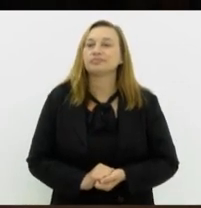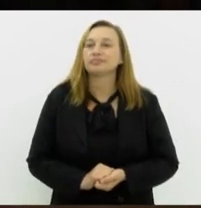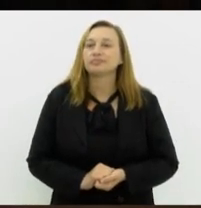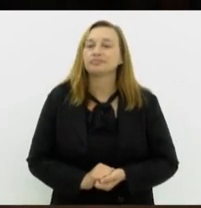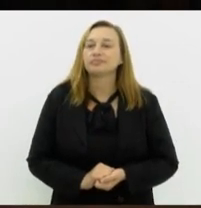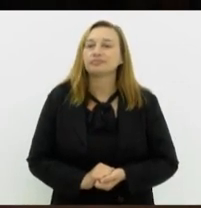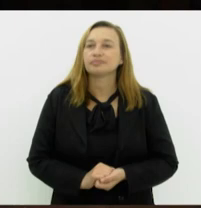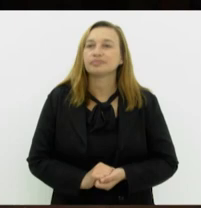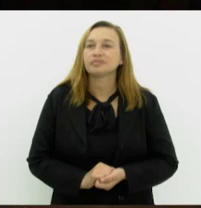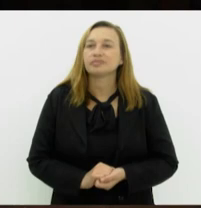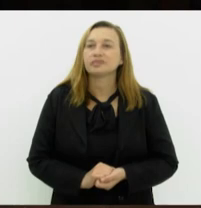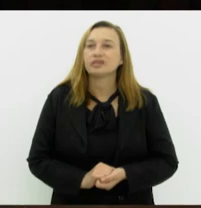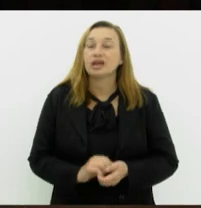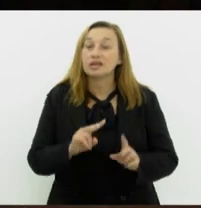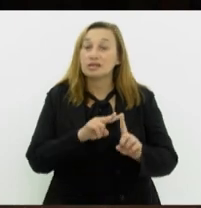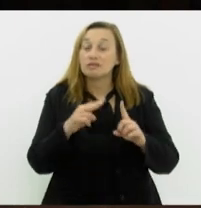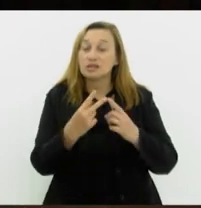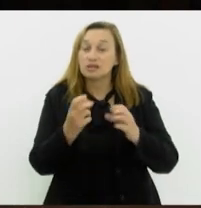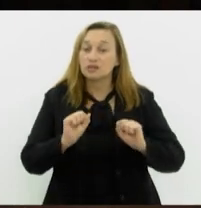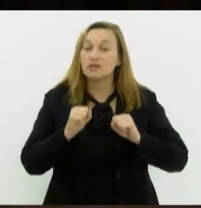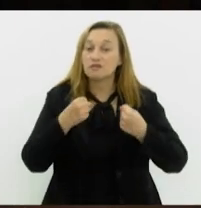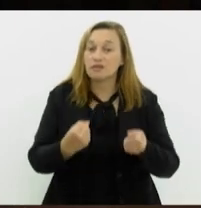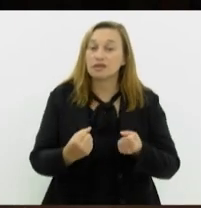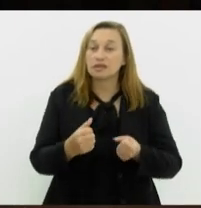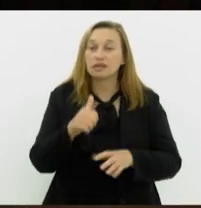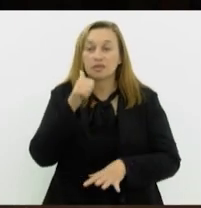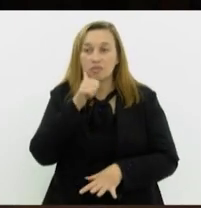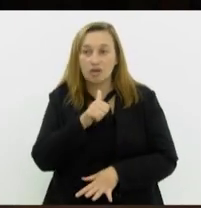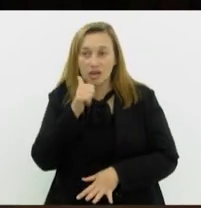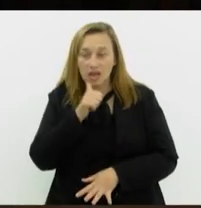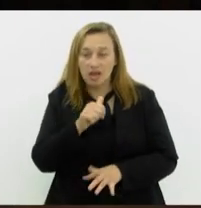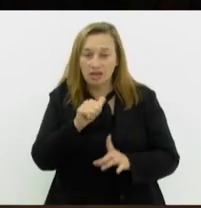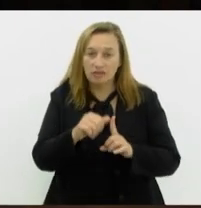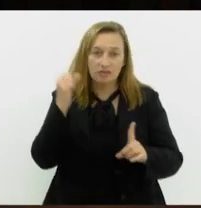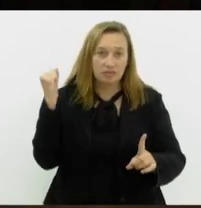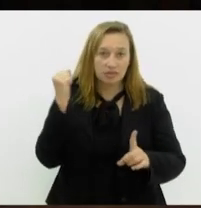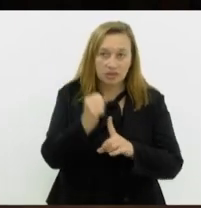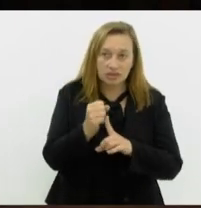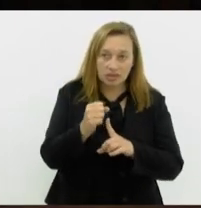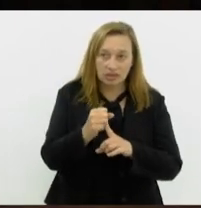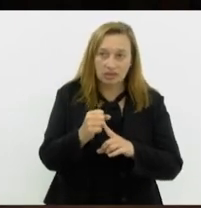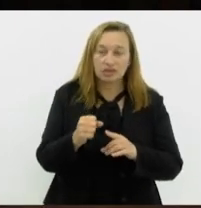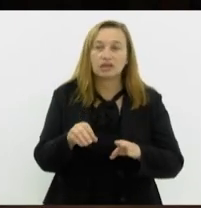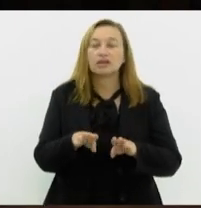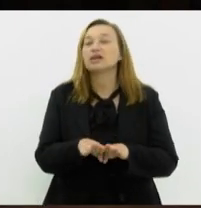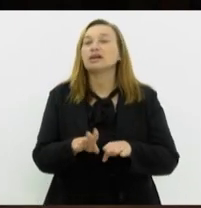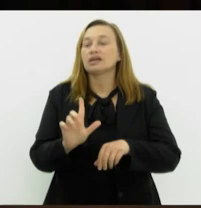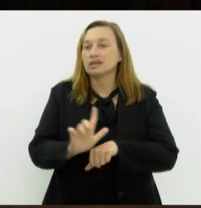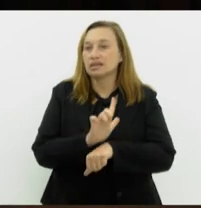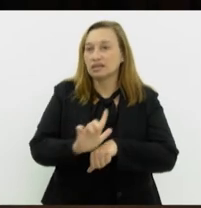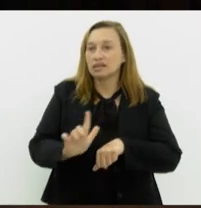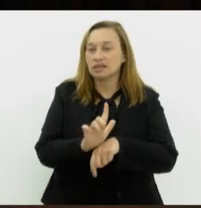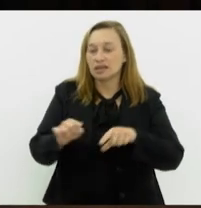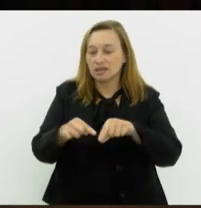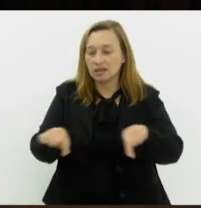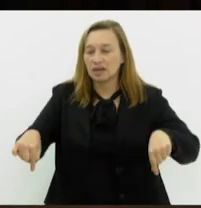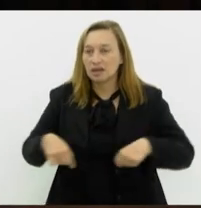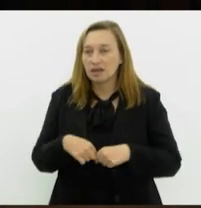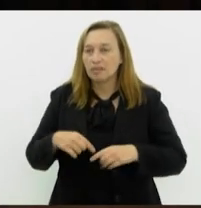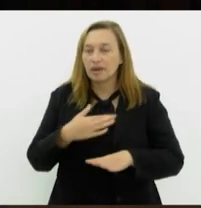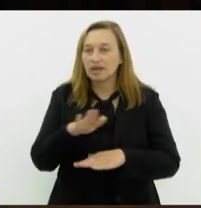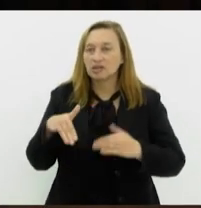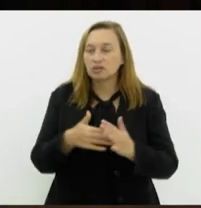visto essa visão aí de defesa das mulheres, né, feminicídio, né, de ter realizado essa sala Nilás para que todas as deputadas, as